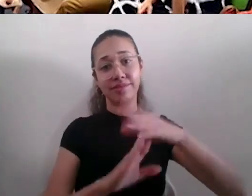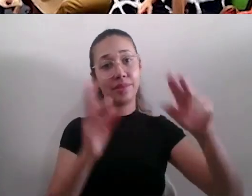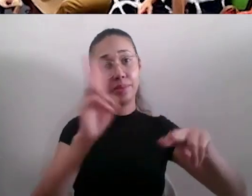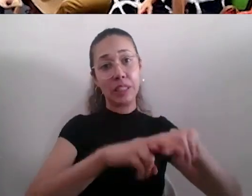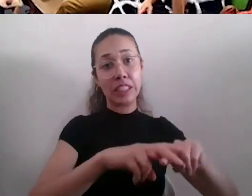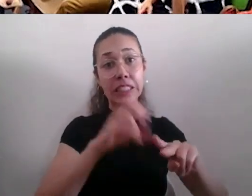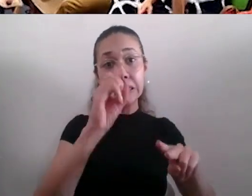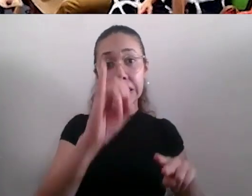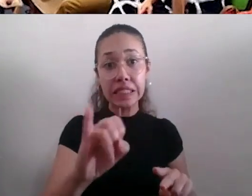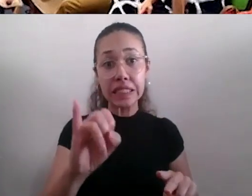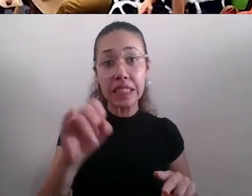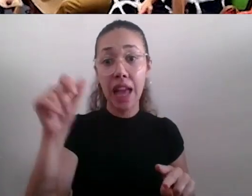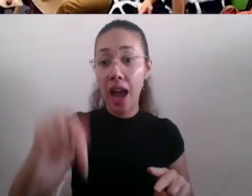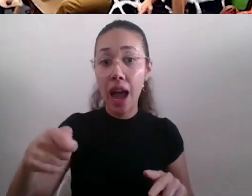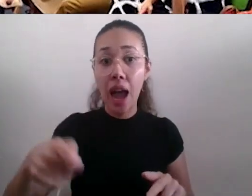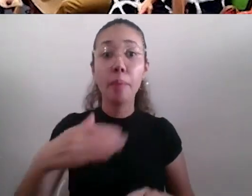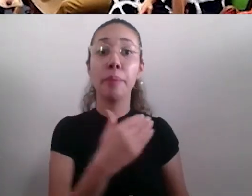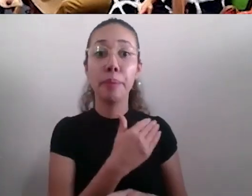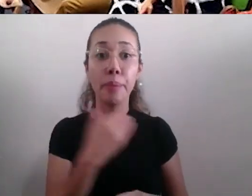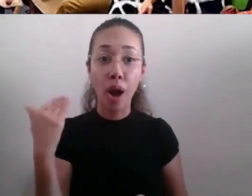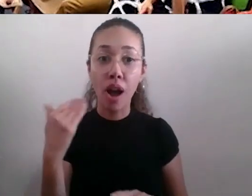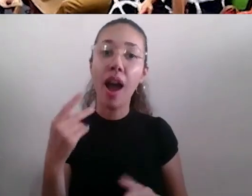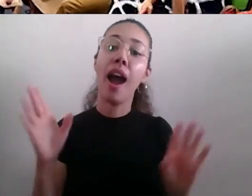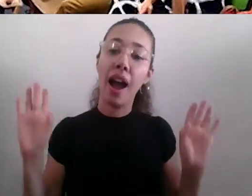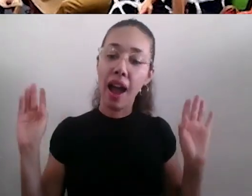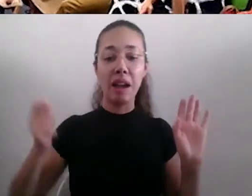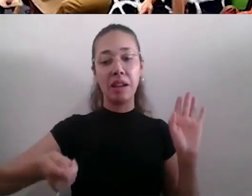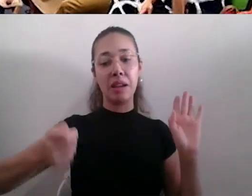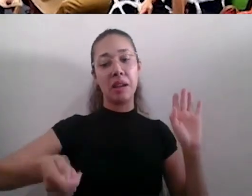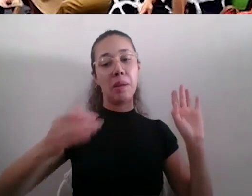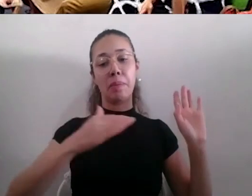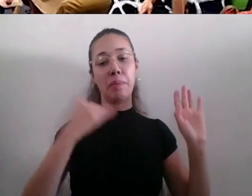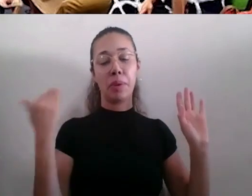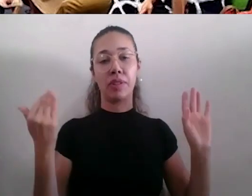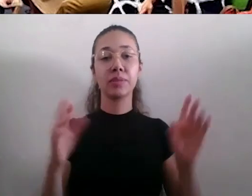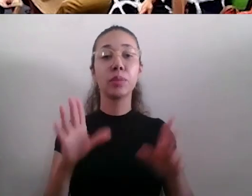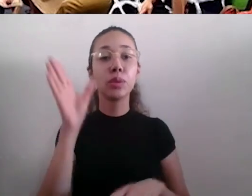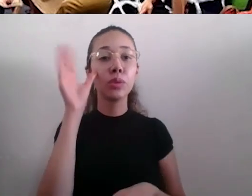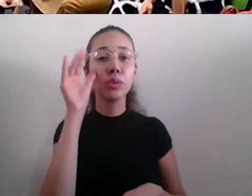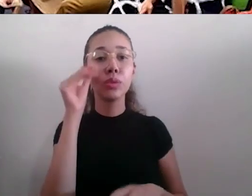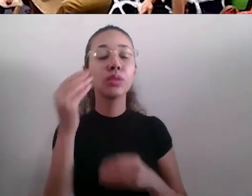pessoas iam querer a morte. Então, eu acho que é isso. Mas a minha curiosidade é essa.